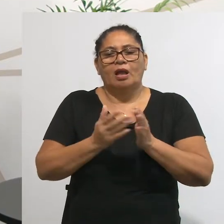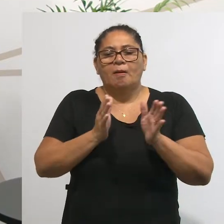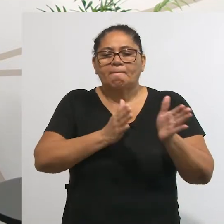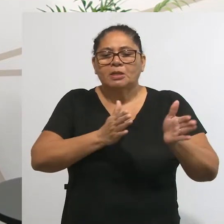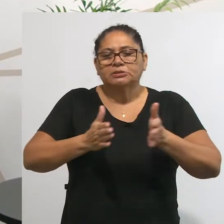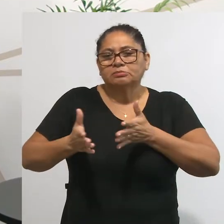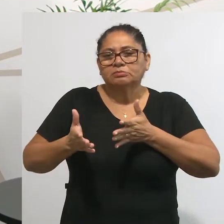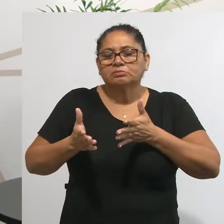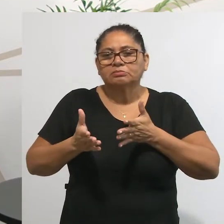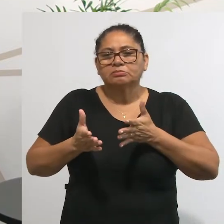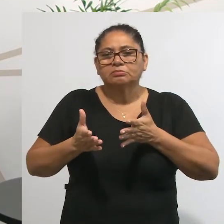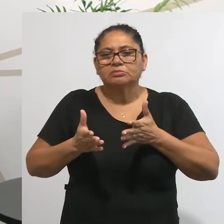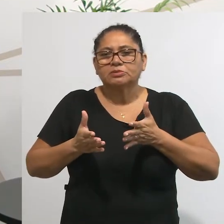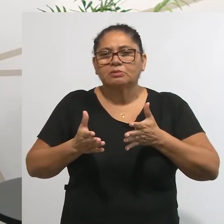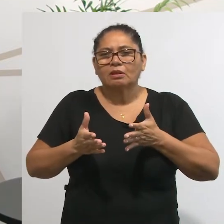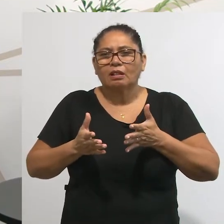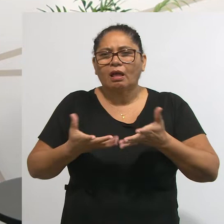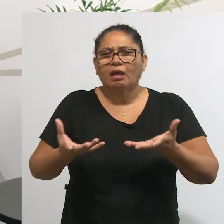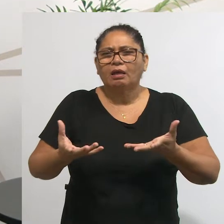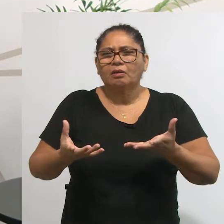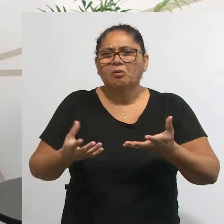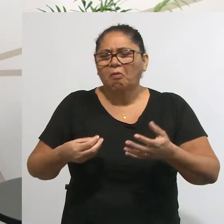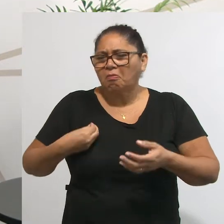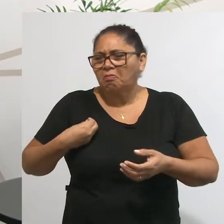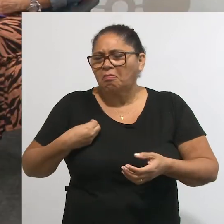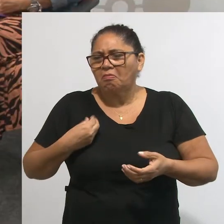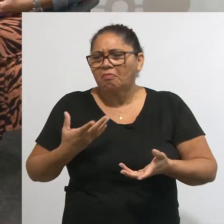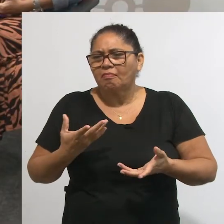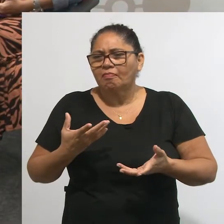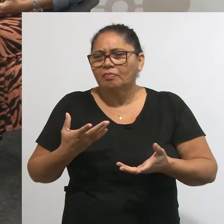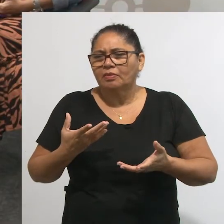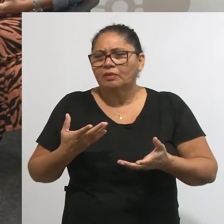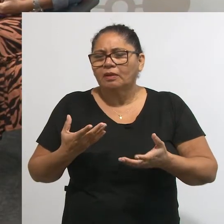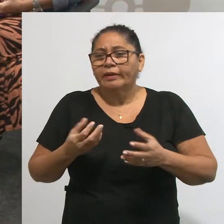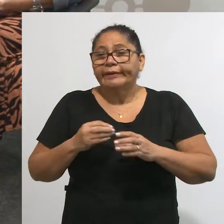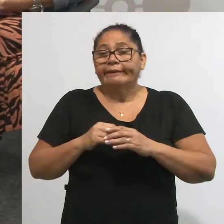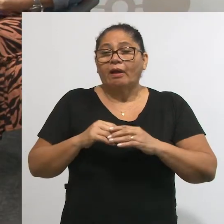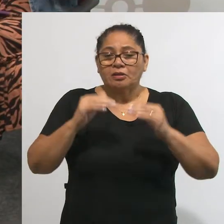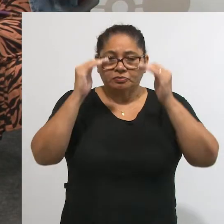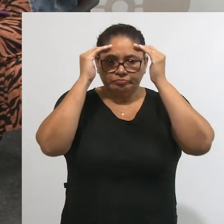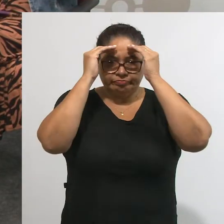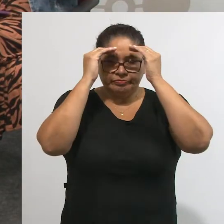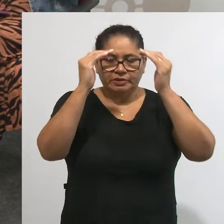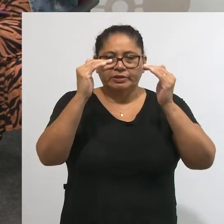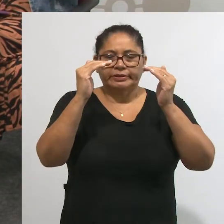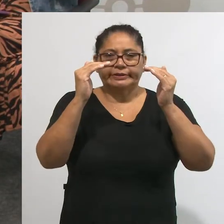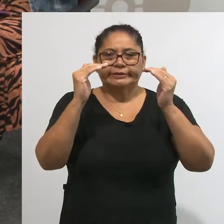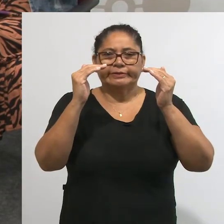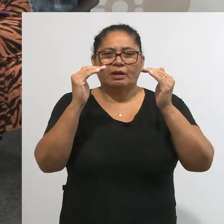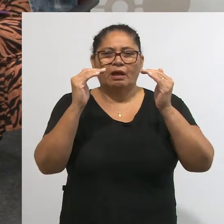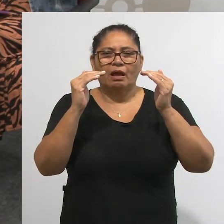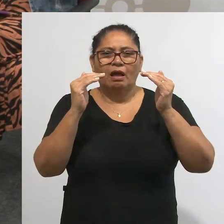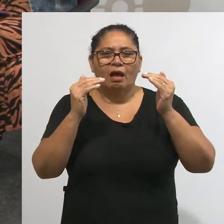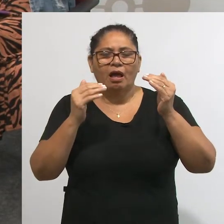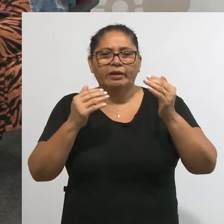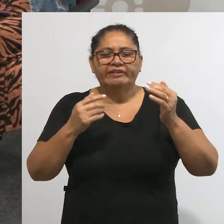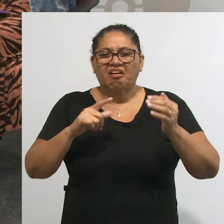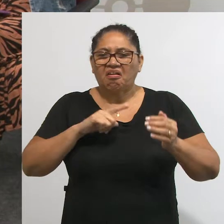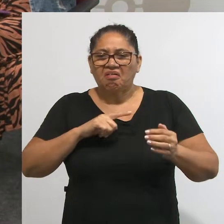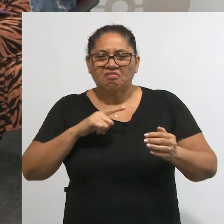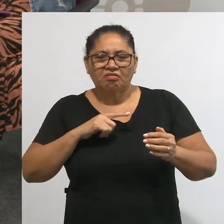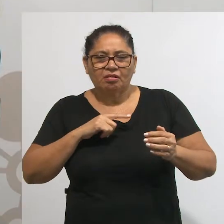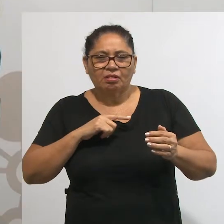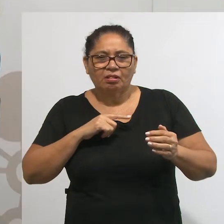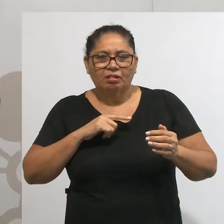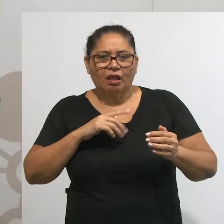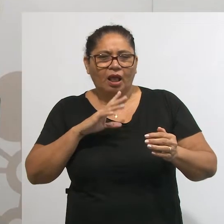parte também de uma atitude com relação à vida. E aí entra muito a questão também de respeitar e de levar em consideração